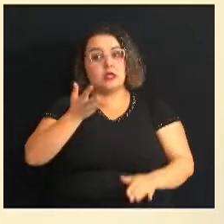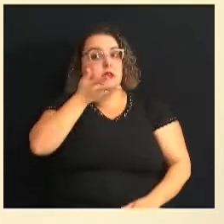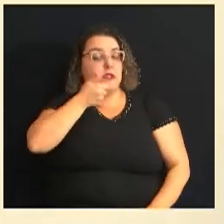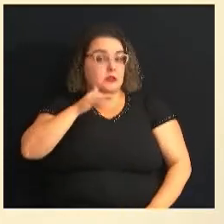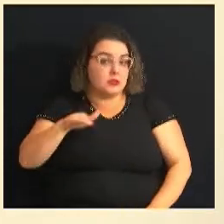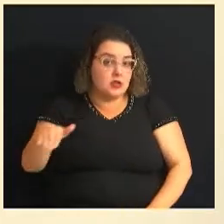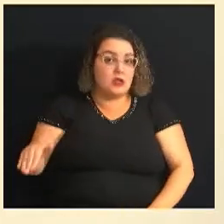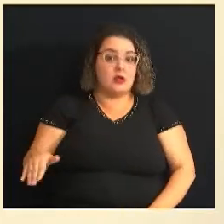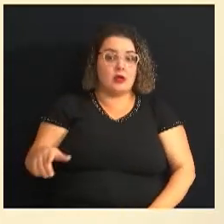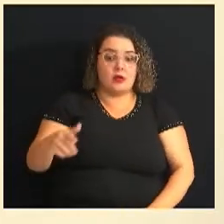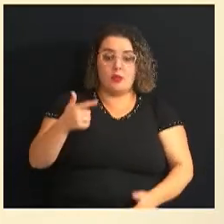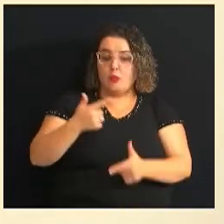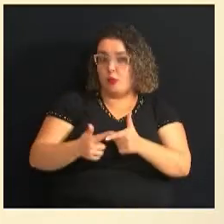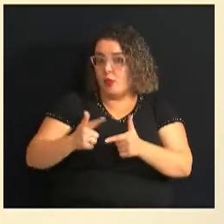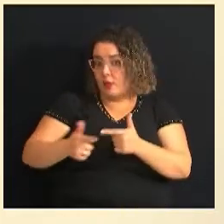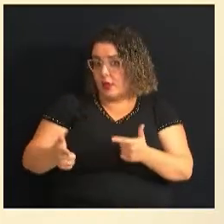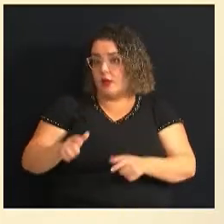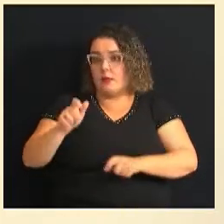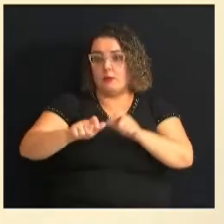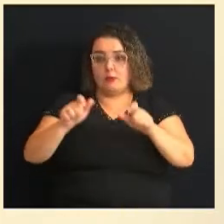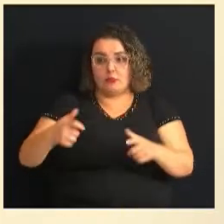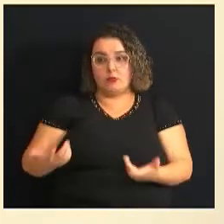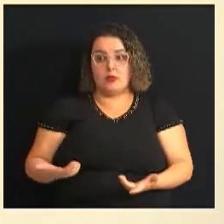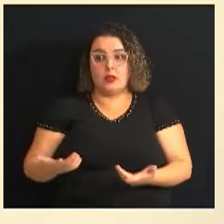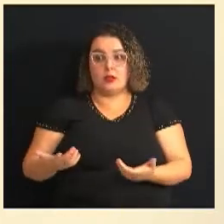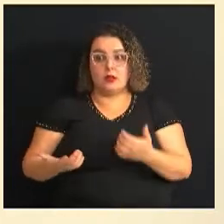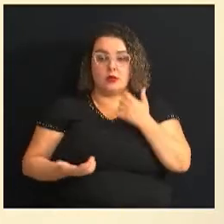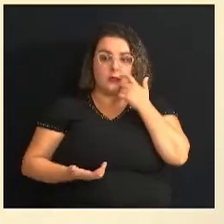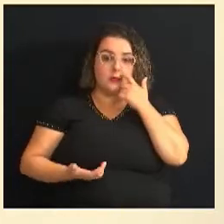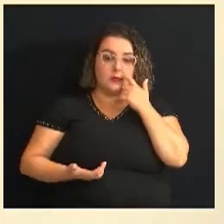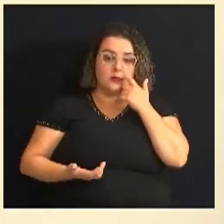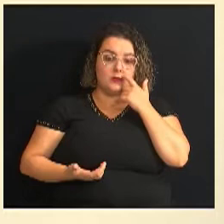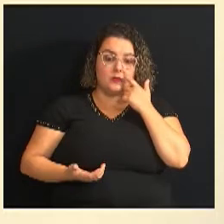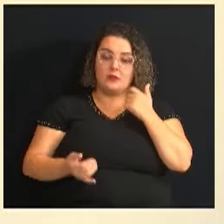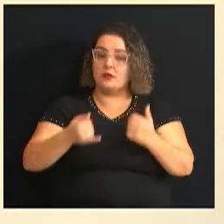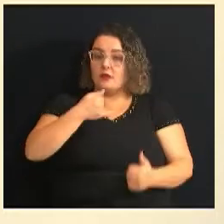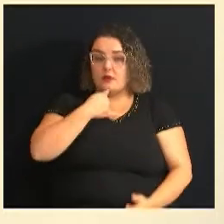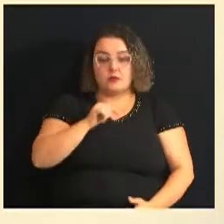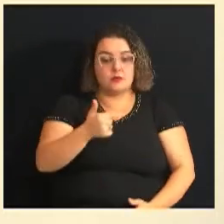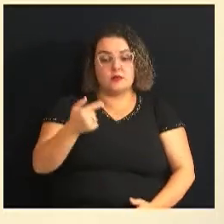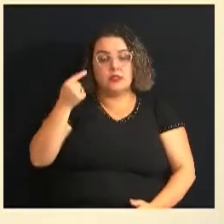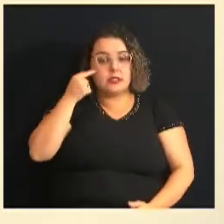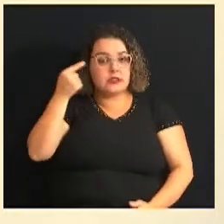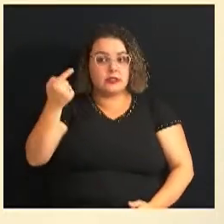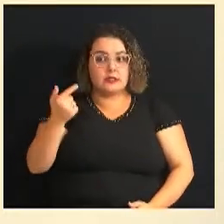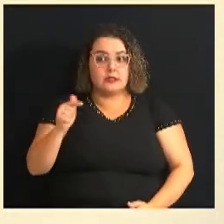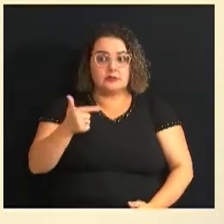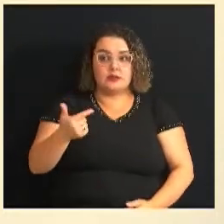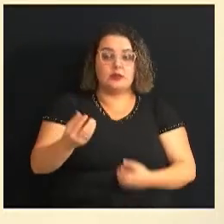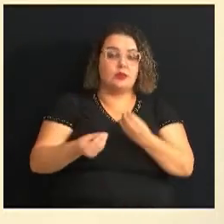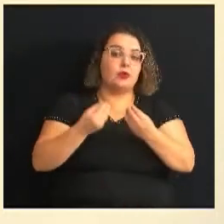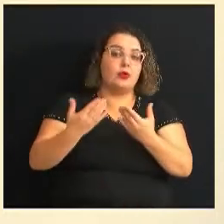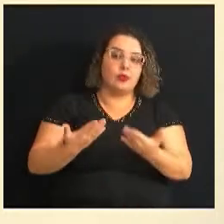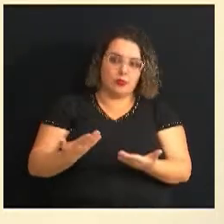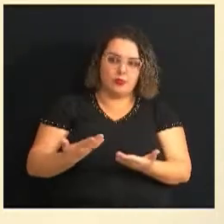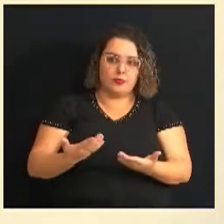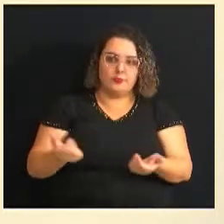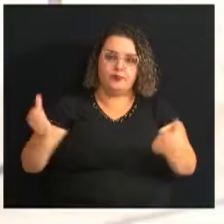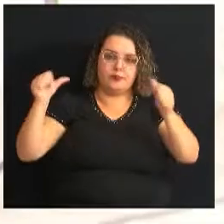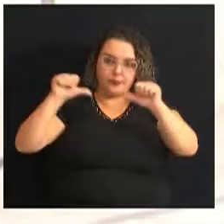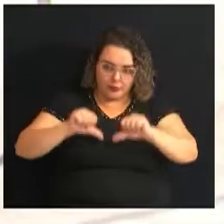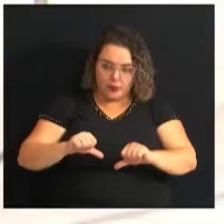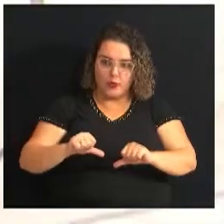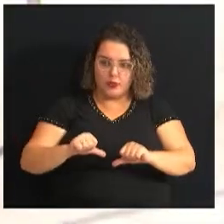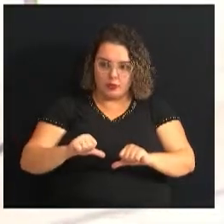que têm problemas, ou às vezes pessoas que infelizmente não têm noção, não têm condições do prejuízo que eles estão